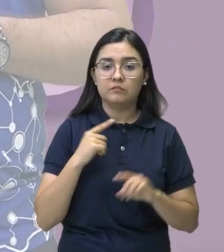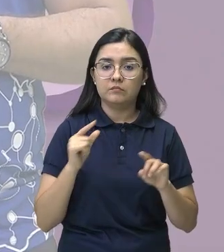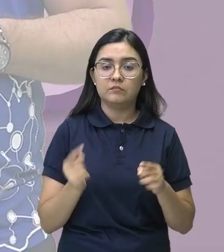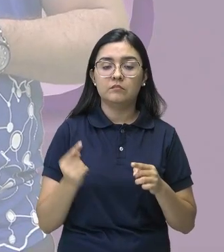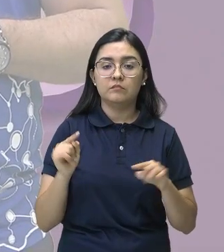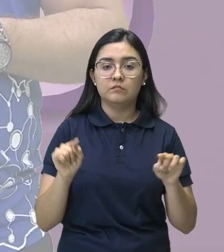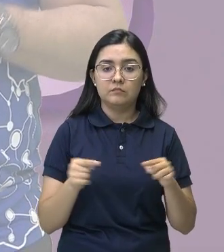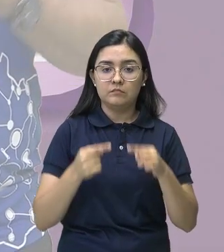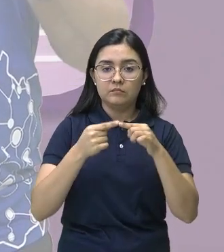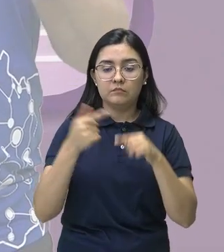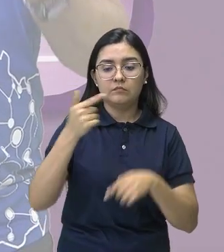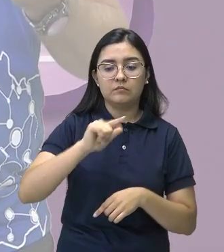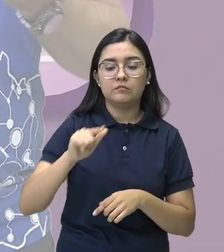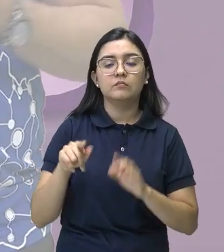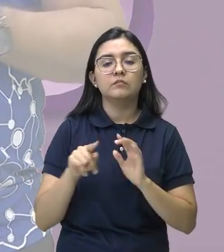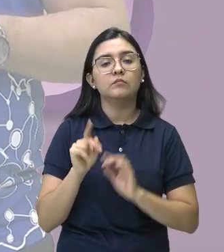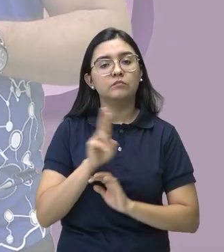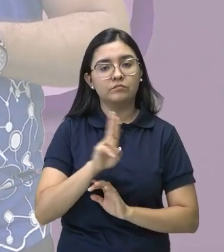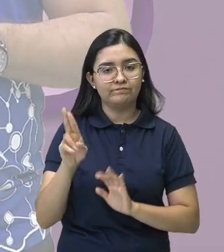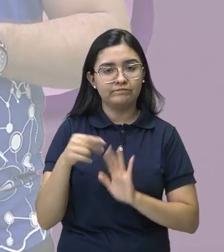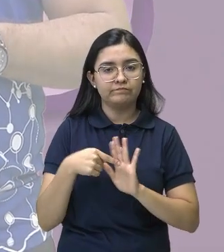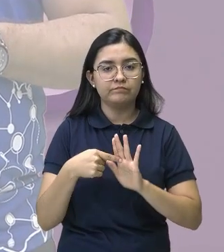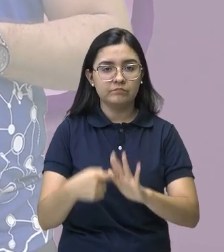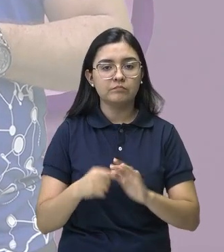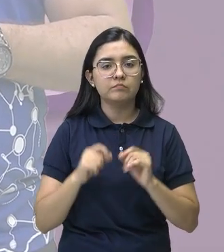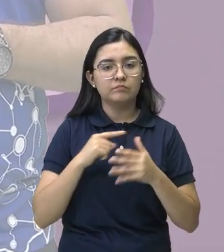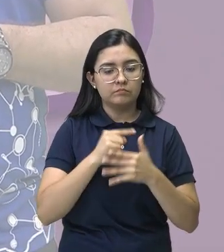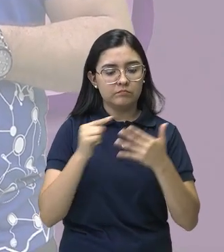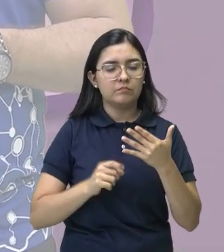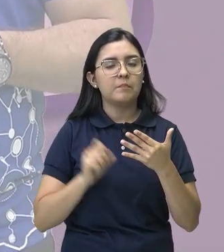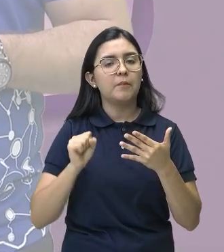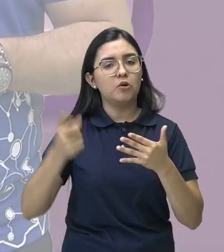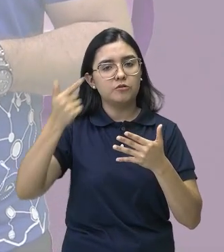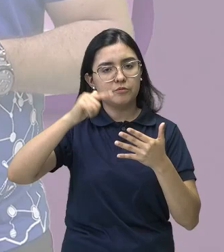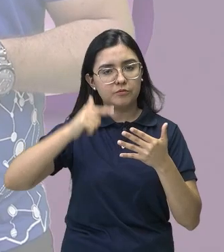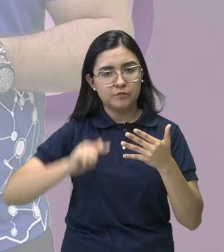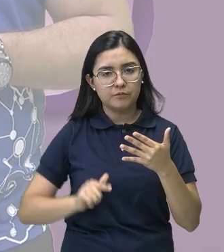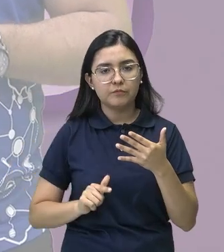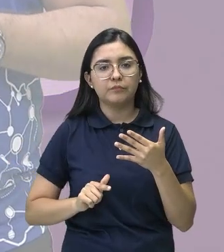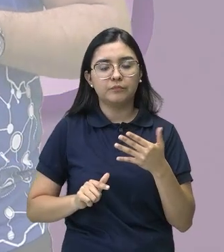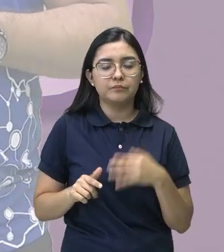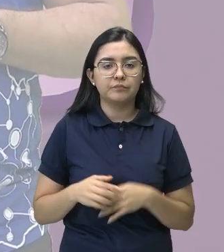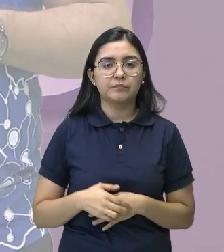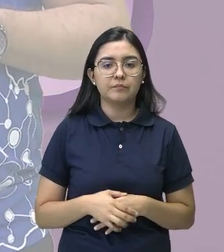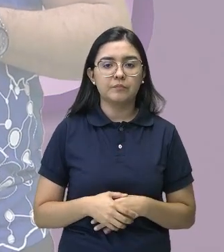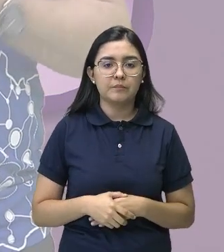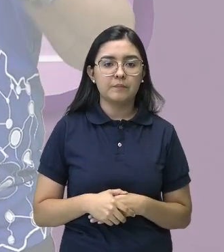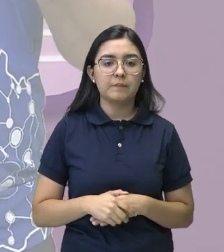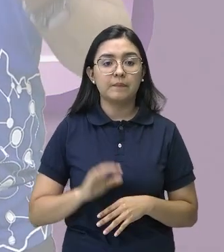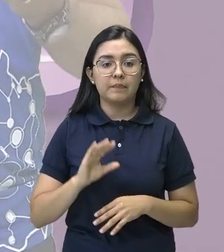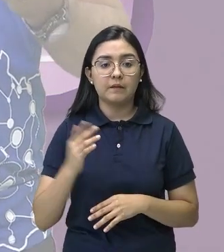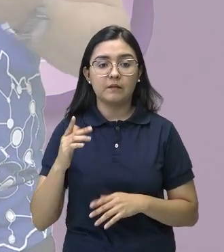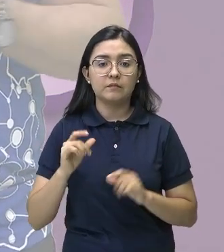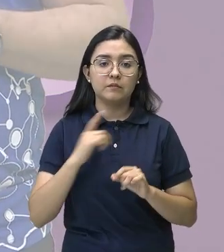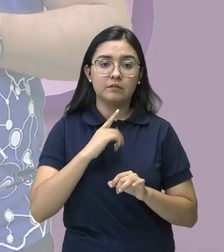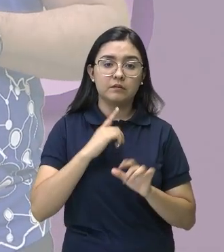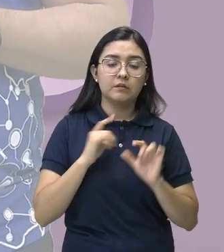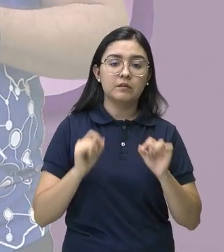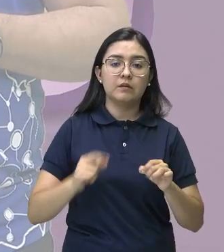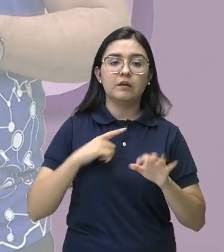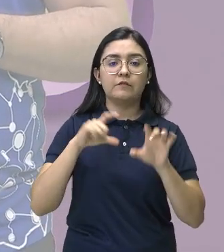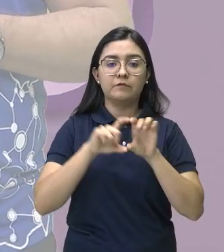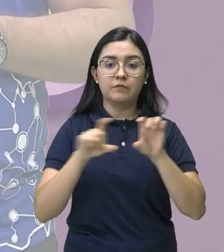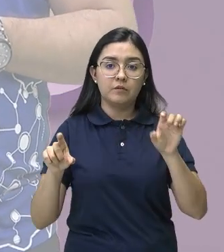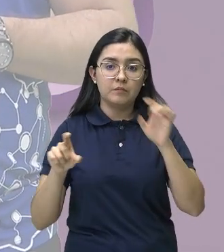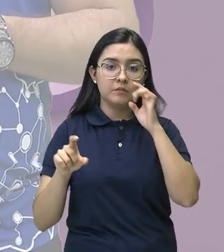repetições, como o próprio nome sugere, esses elementos podem se repetir. E, claro, temos nossa fórmula,